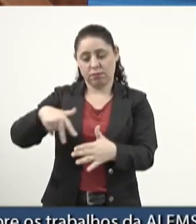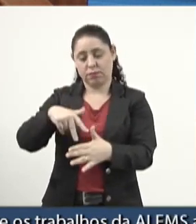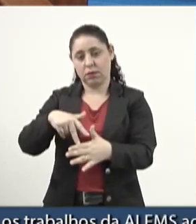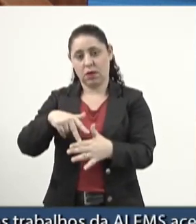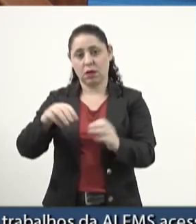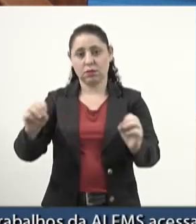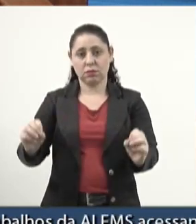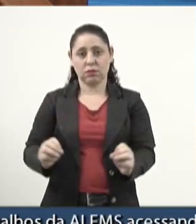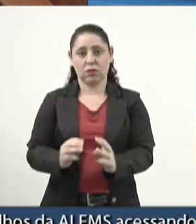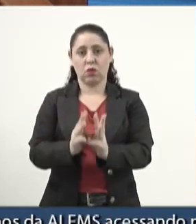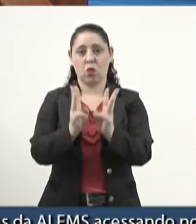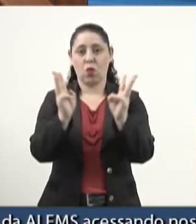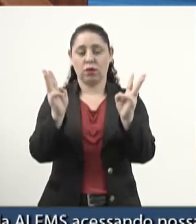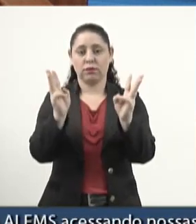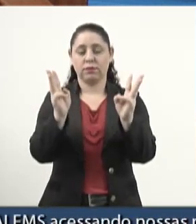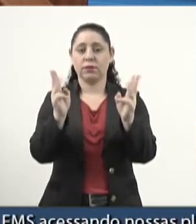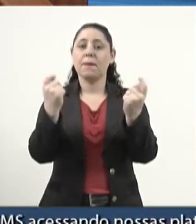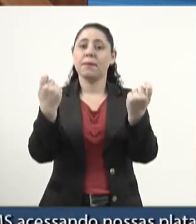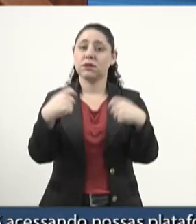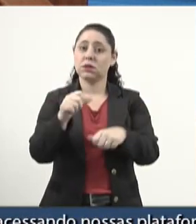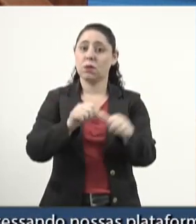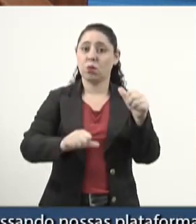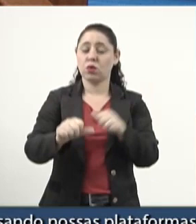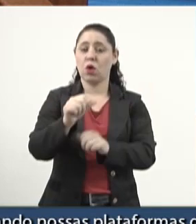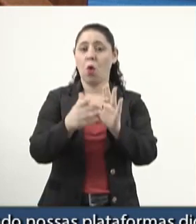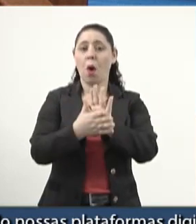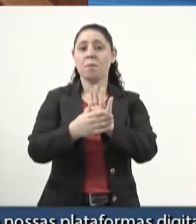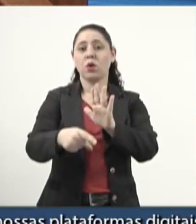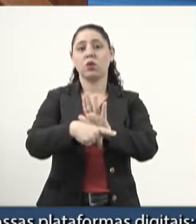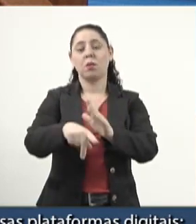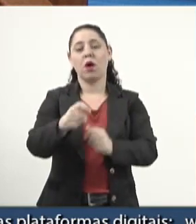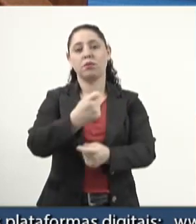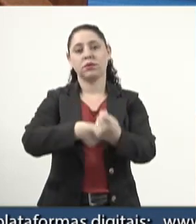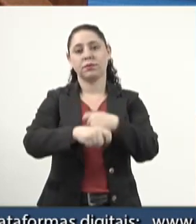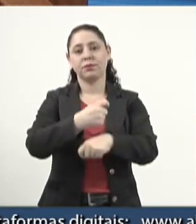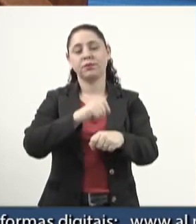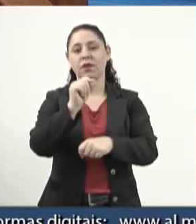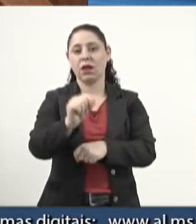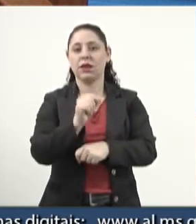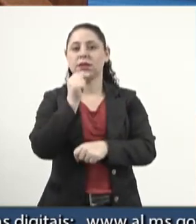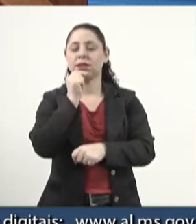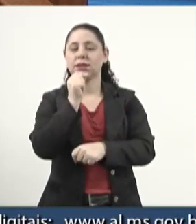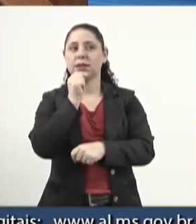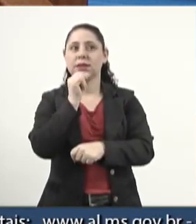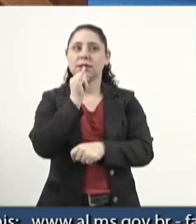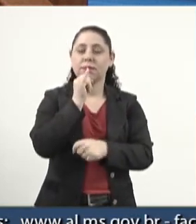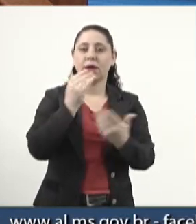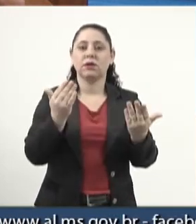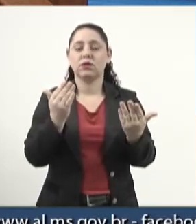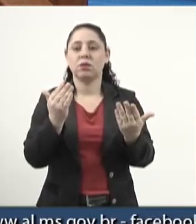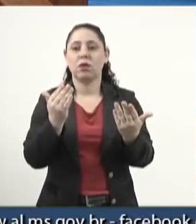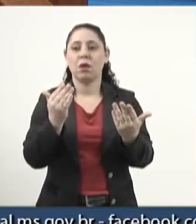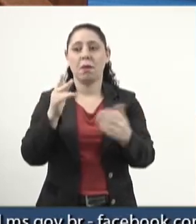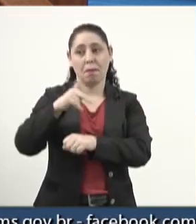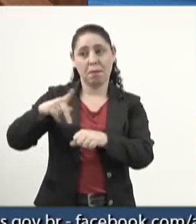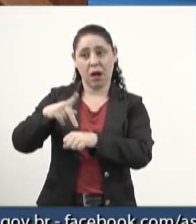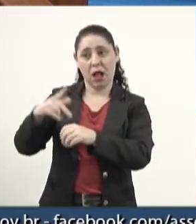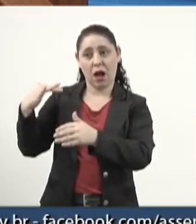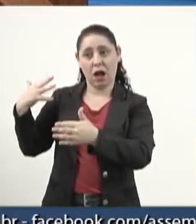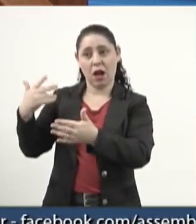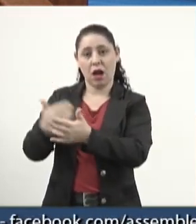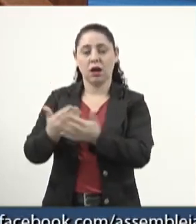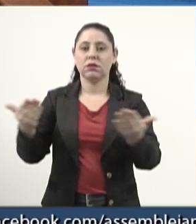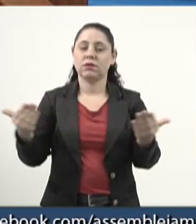tribuna da Assembleia da ONU. É preciso mudar esse modelo econômico que vigiu nos países até